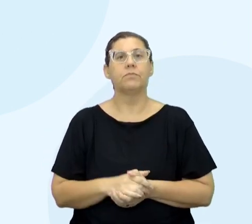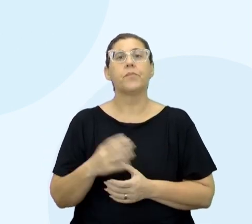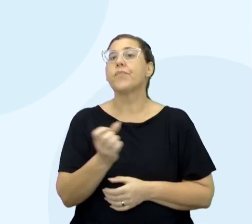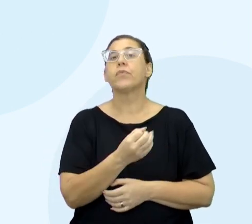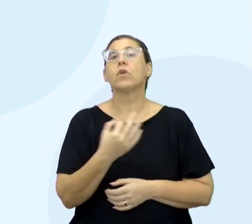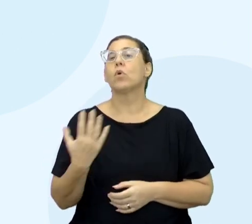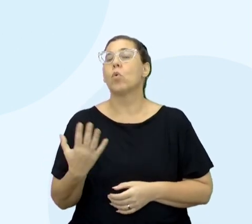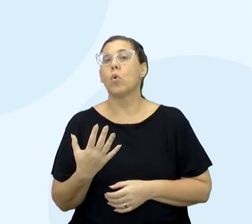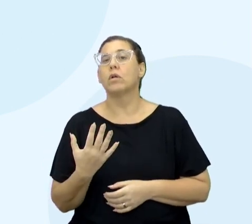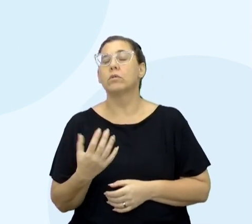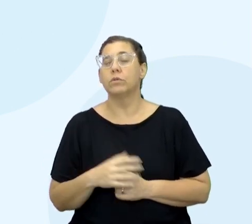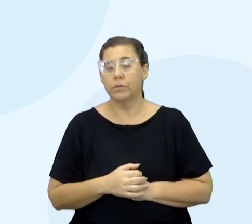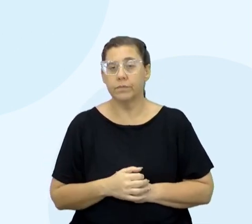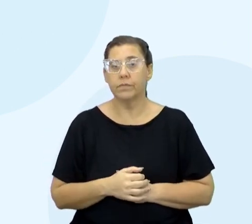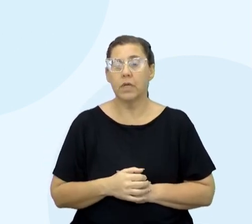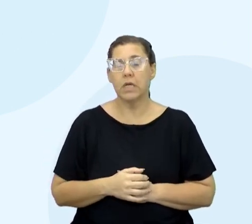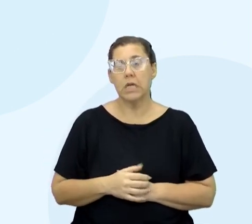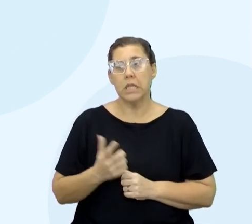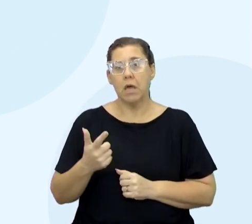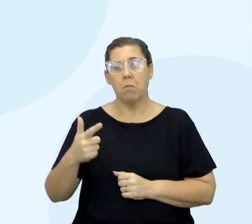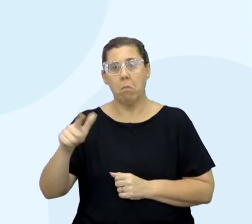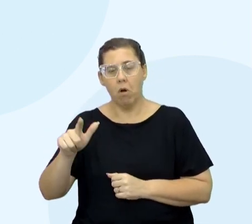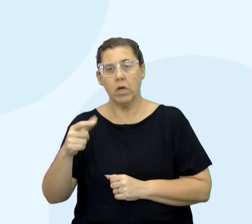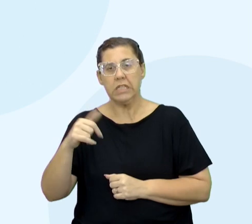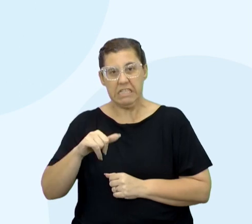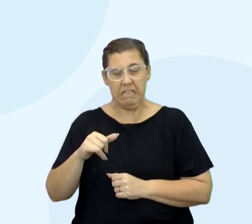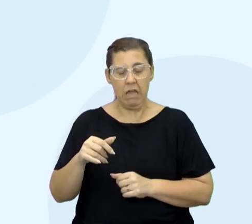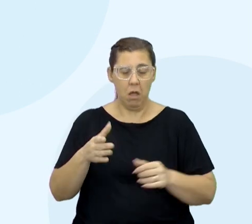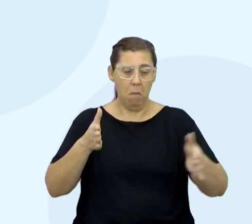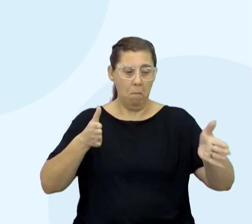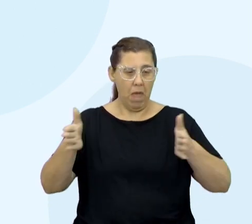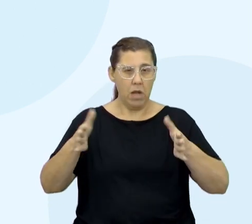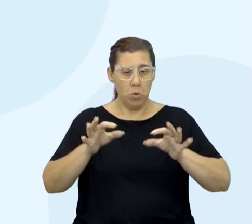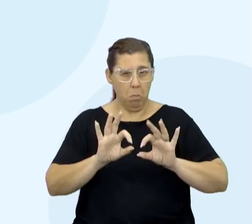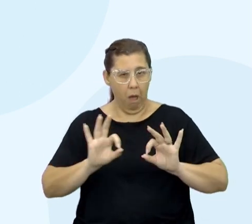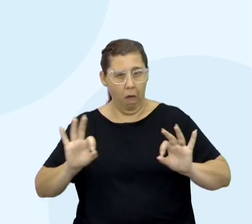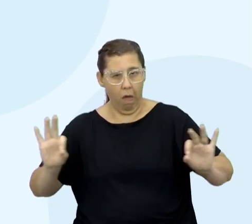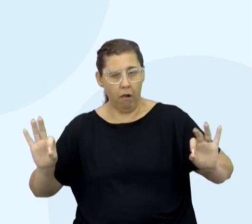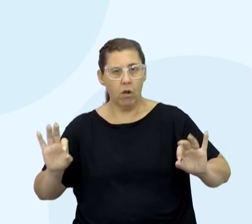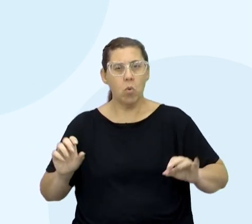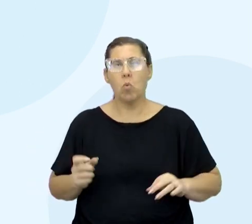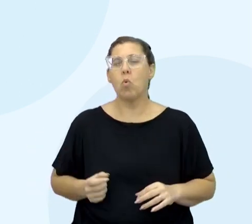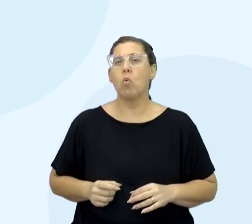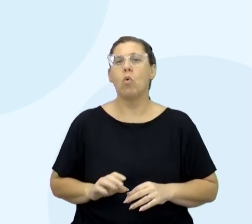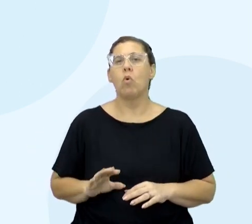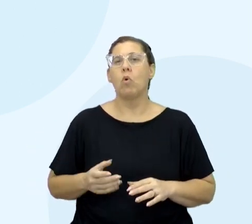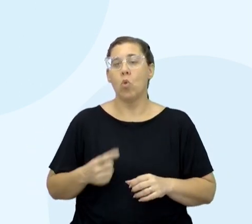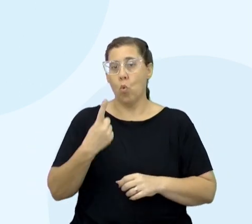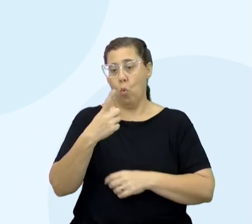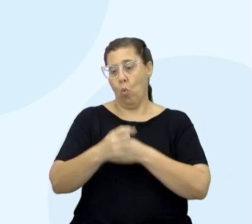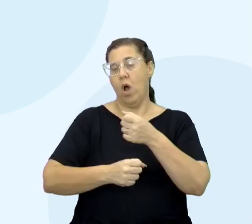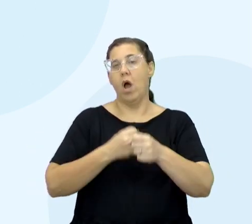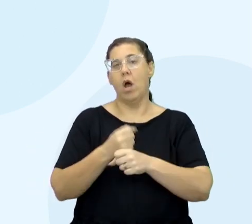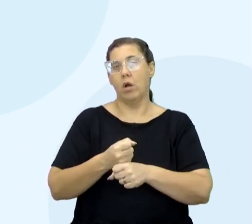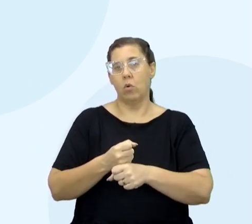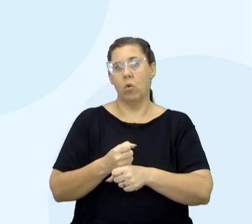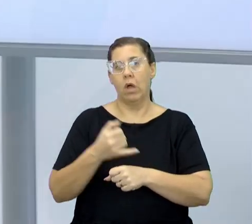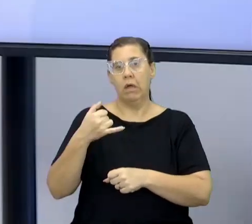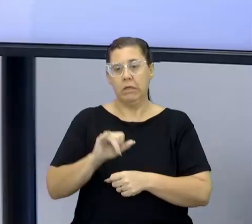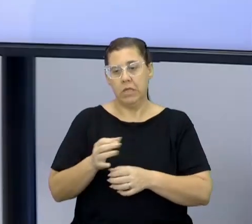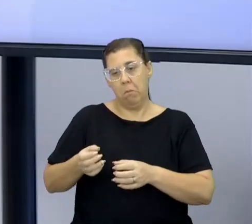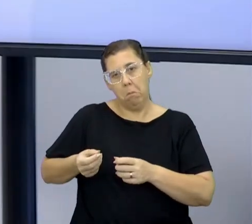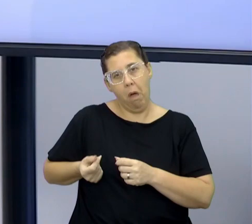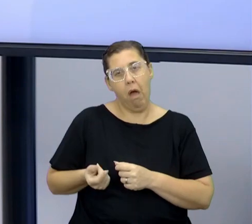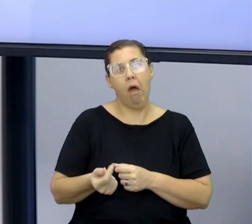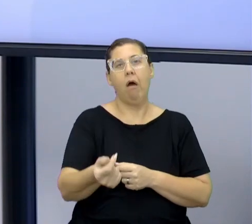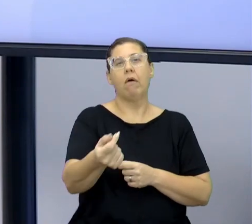quanto custa no mês, e depois, se for a longo prazo, se for a curto prazo, quanto custa no ano, ou se for a longo prazo,